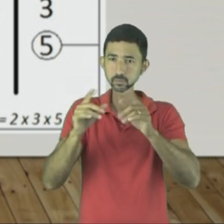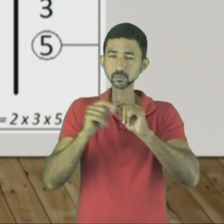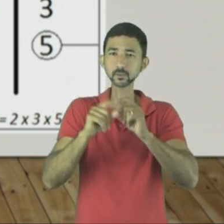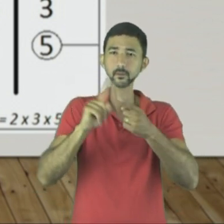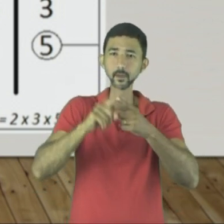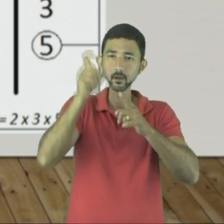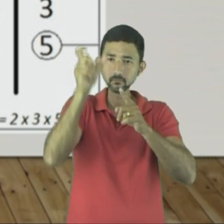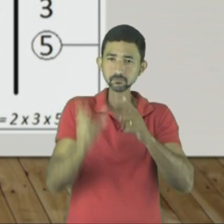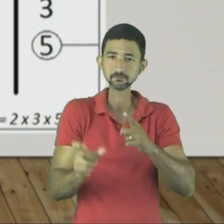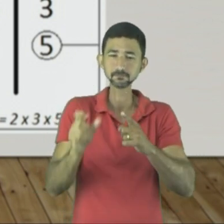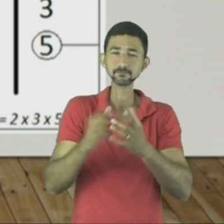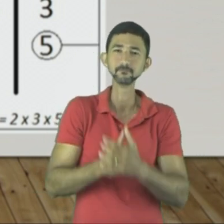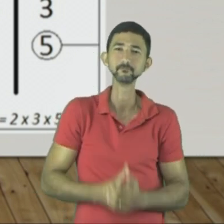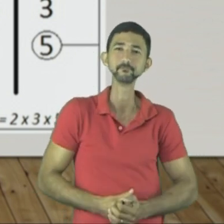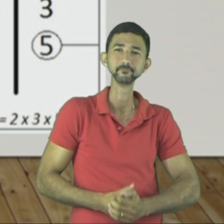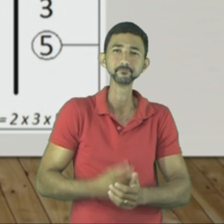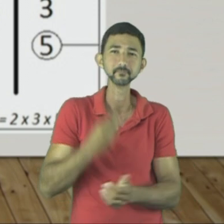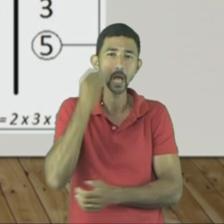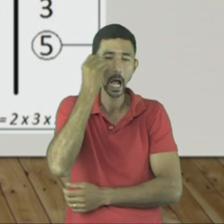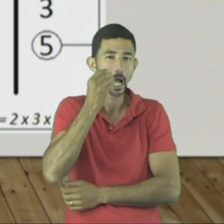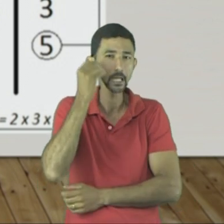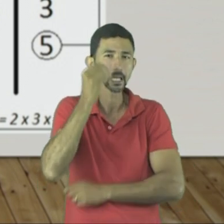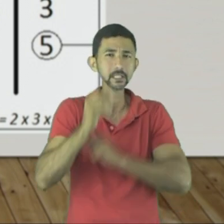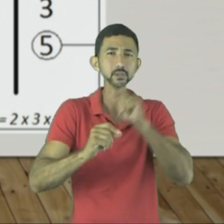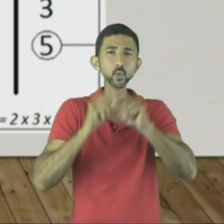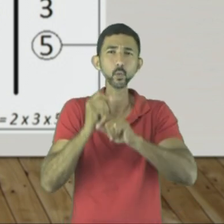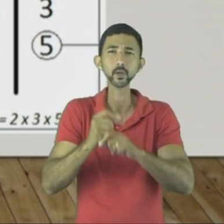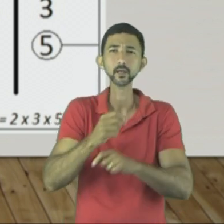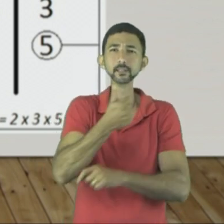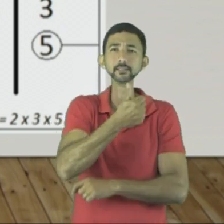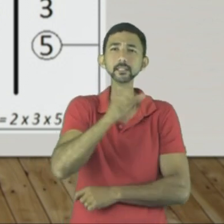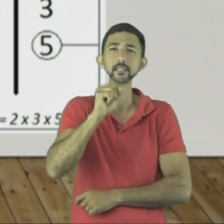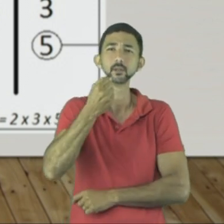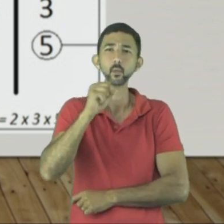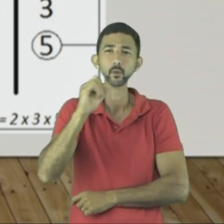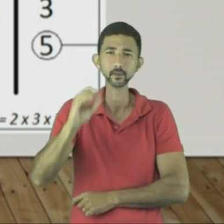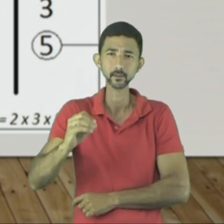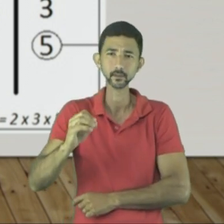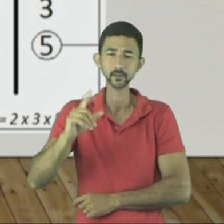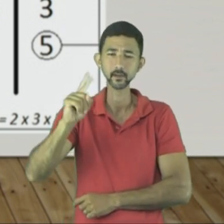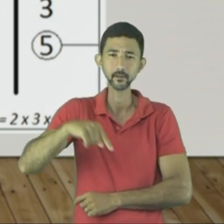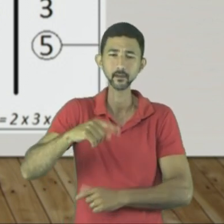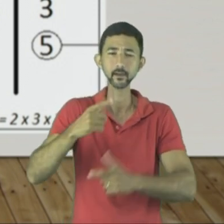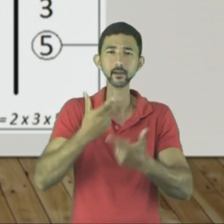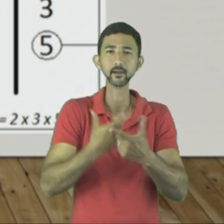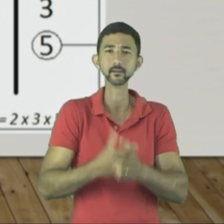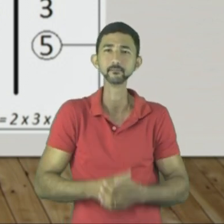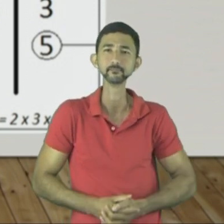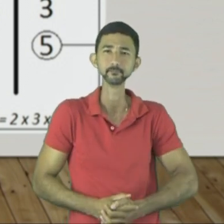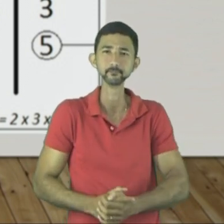aí, eu analiso o seguinte, que 180 é